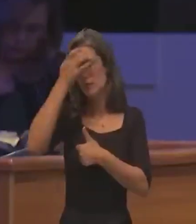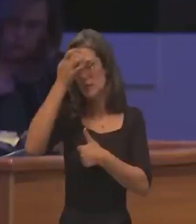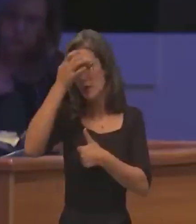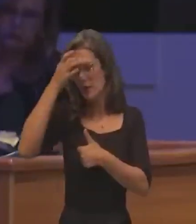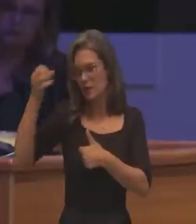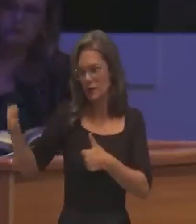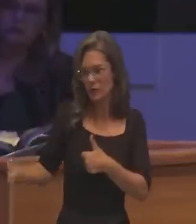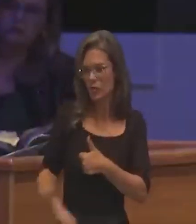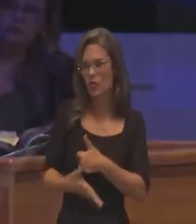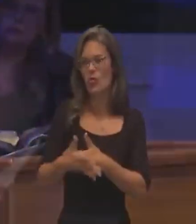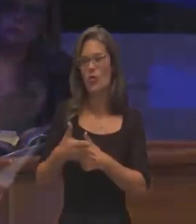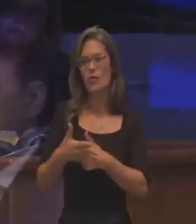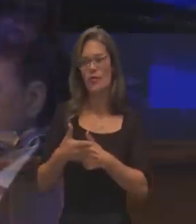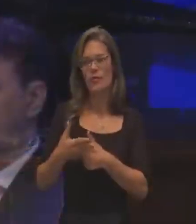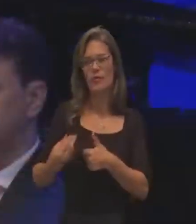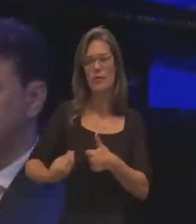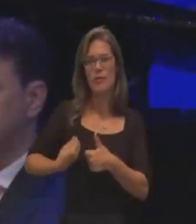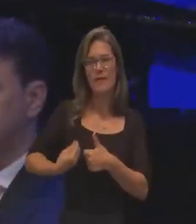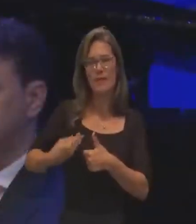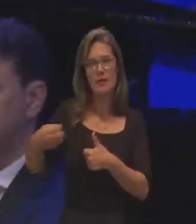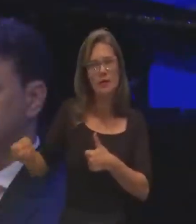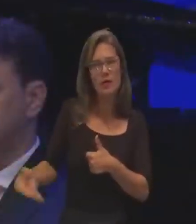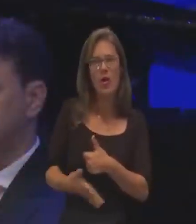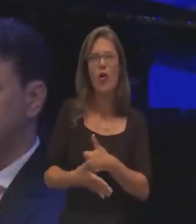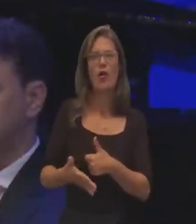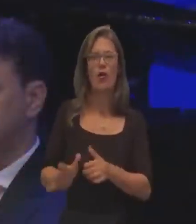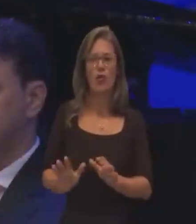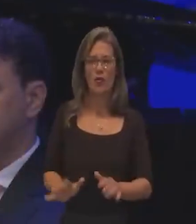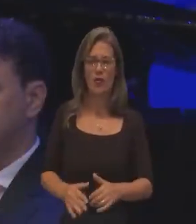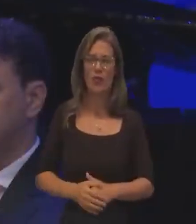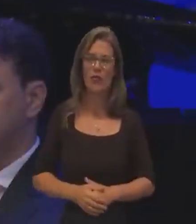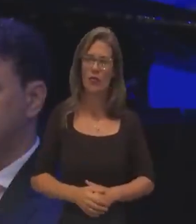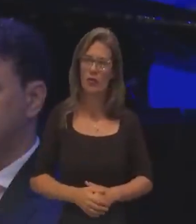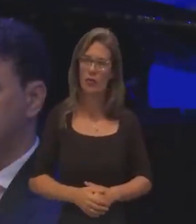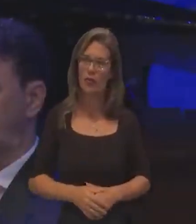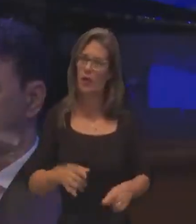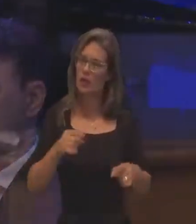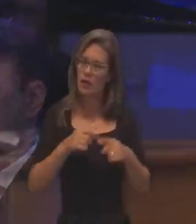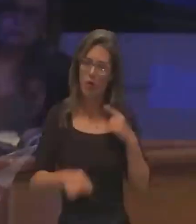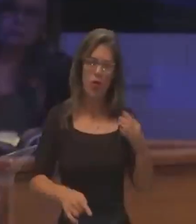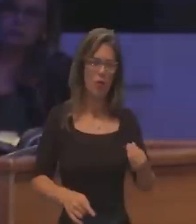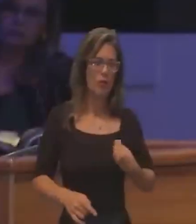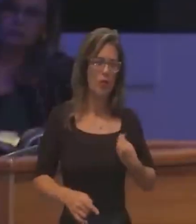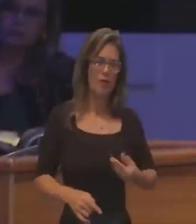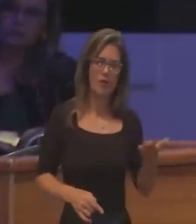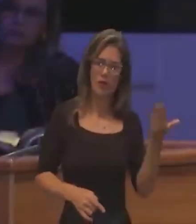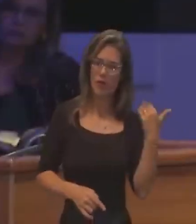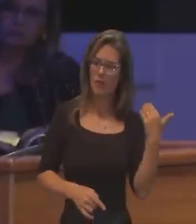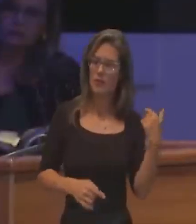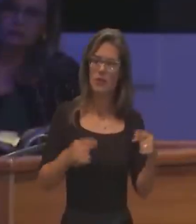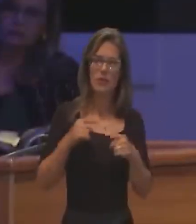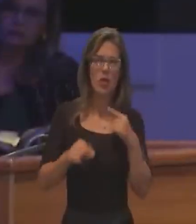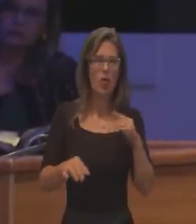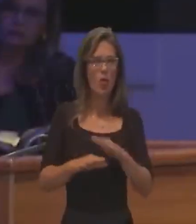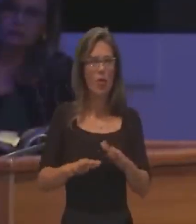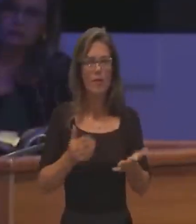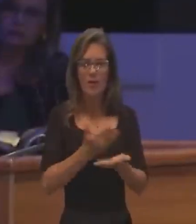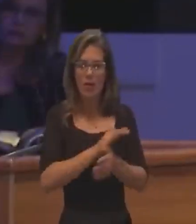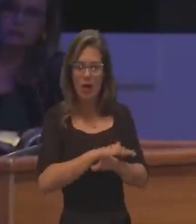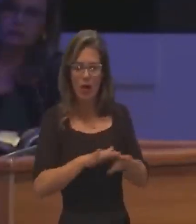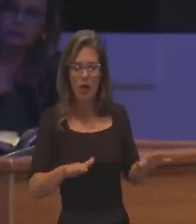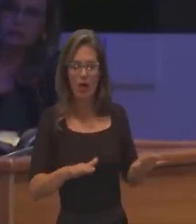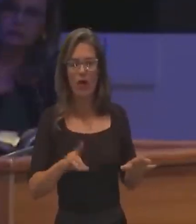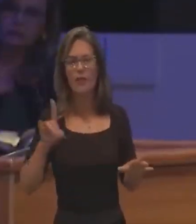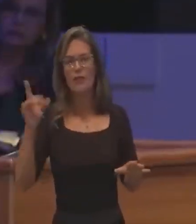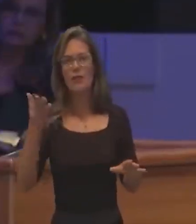O vinho novo, que é uma vida nova, não é comportado em um odre velho. Vidas antigas, vidas passadas. Deus nos convida para